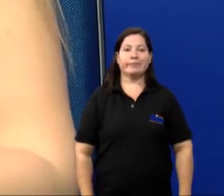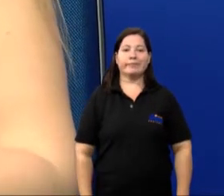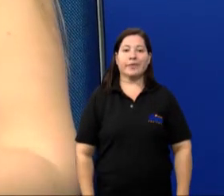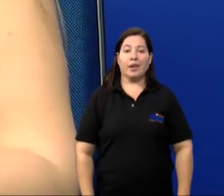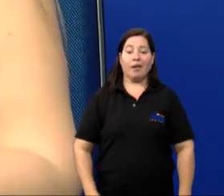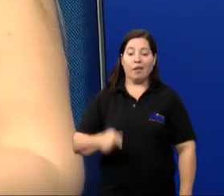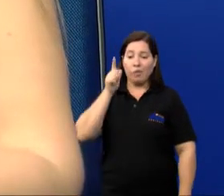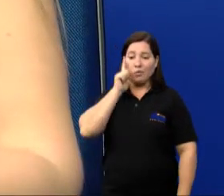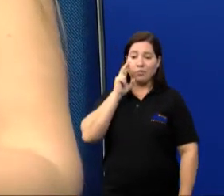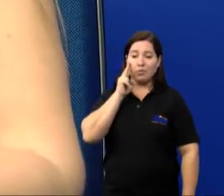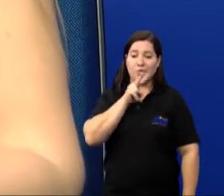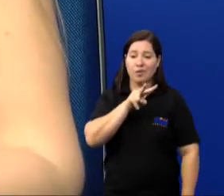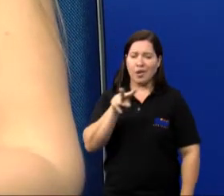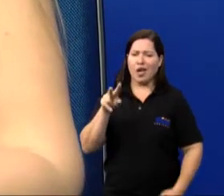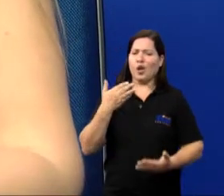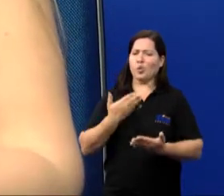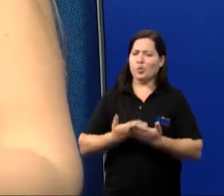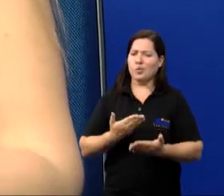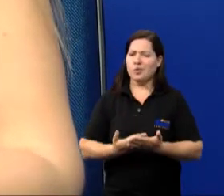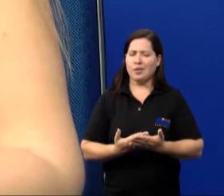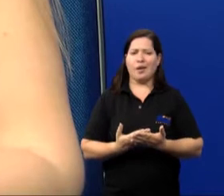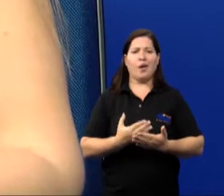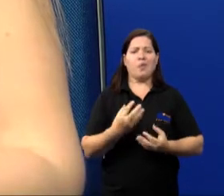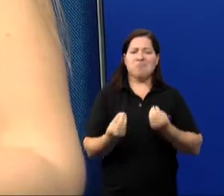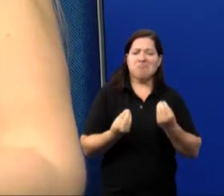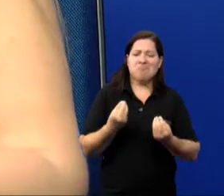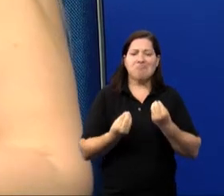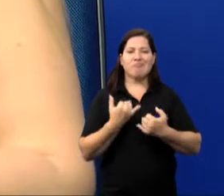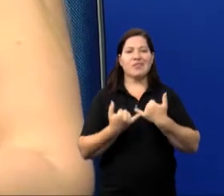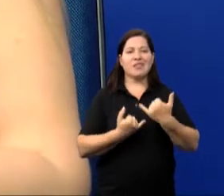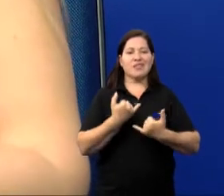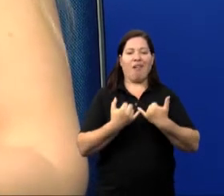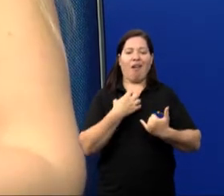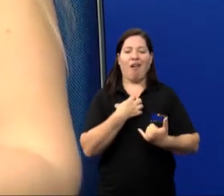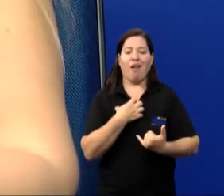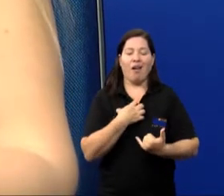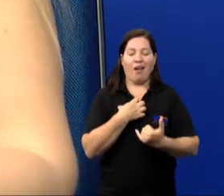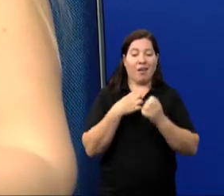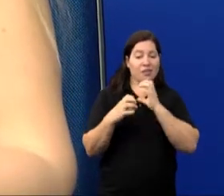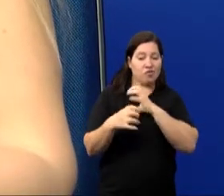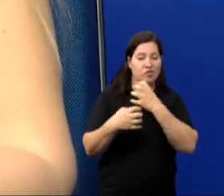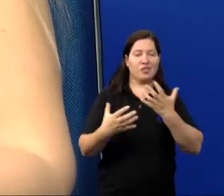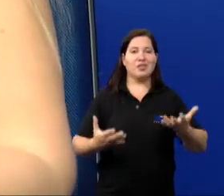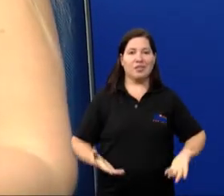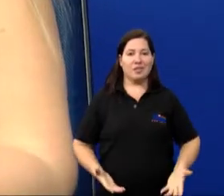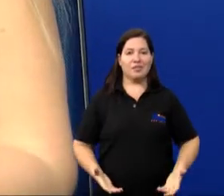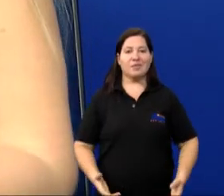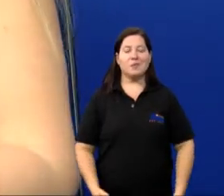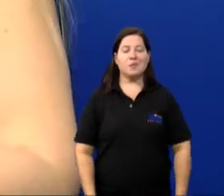estudar, né, o brincar de uma forma científica, né, conhecendo ali todos os